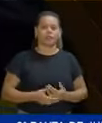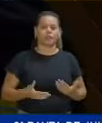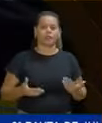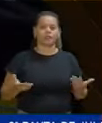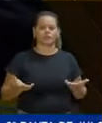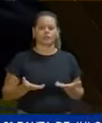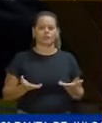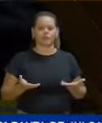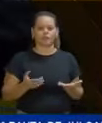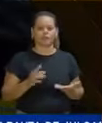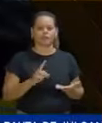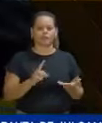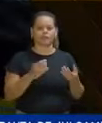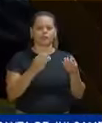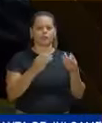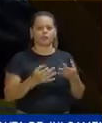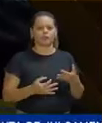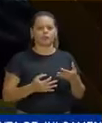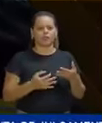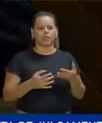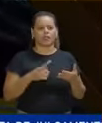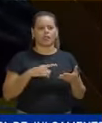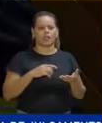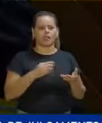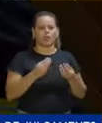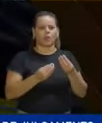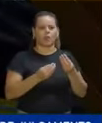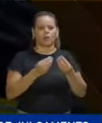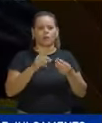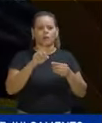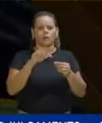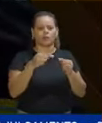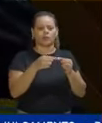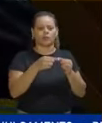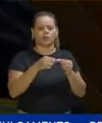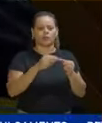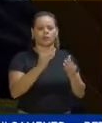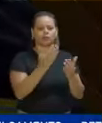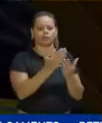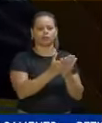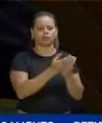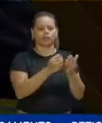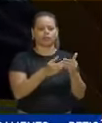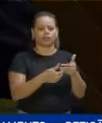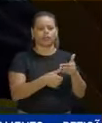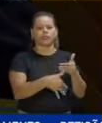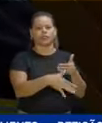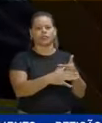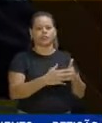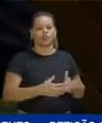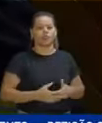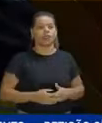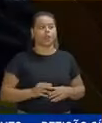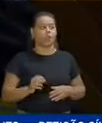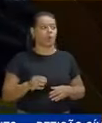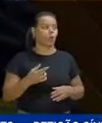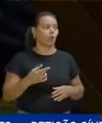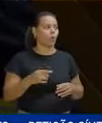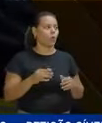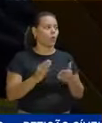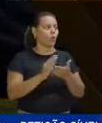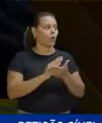em condições da ação, mas impõe ao requerente requisitos mínimos para o ajuizamento de sua